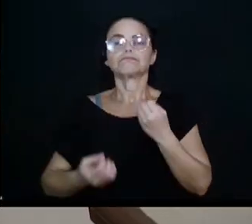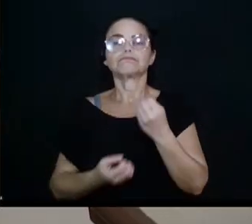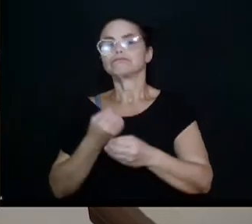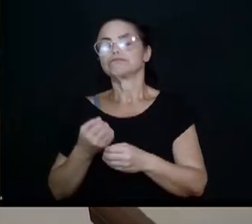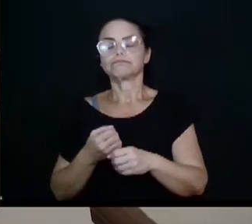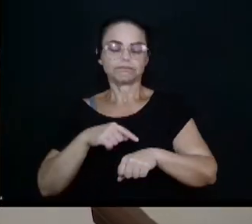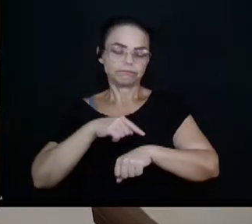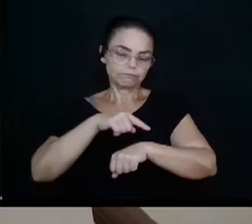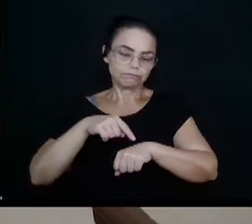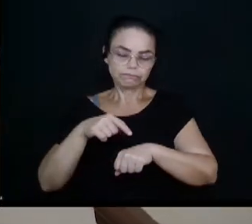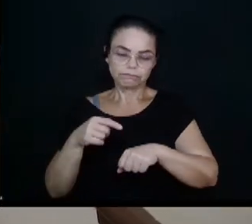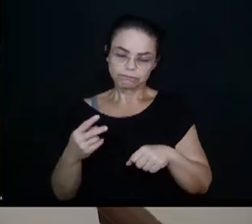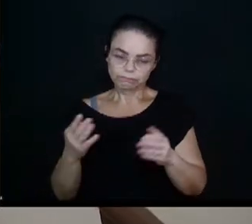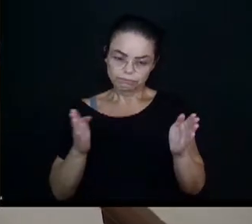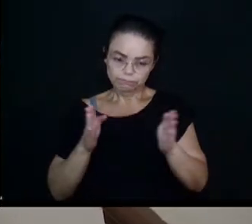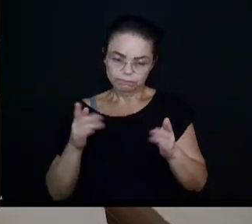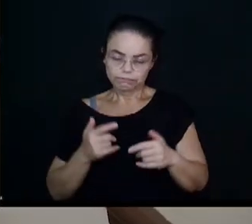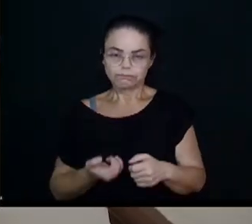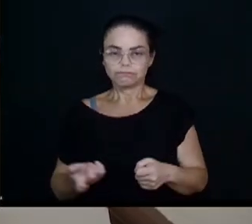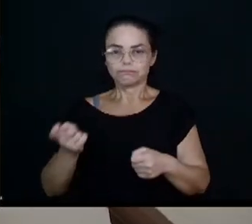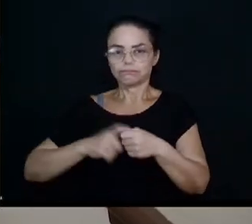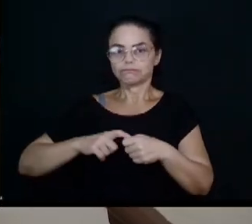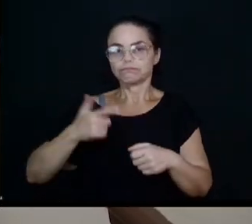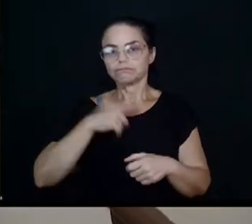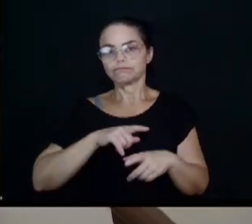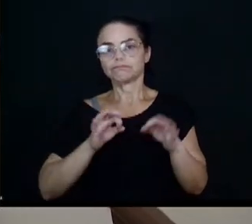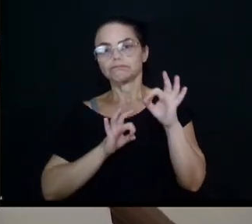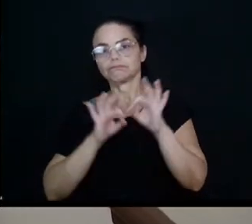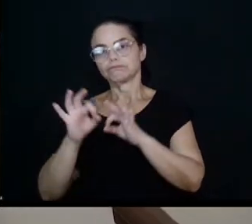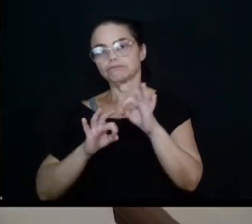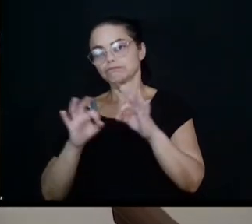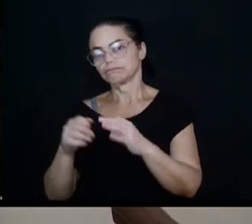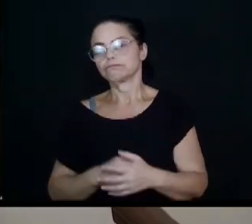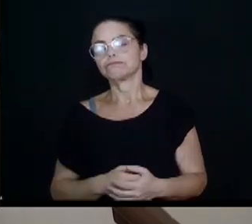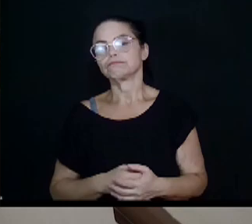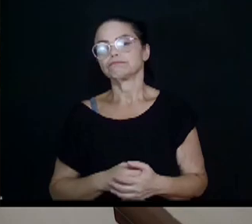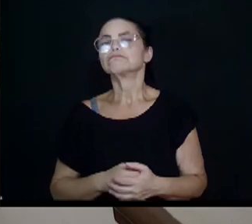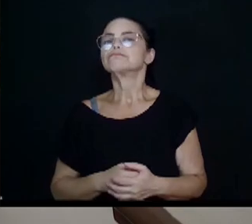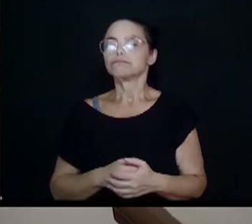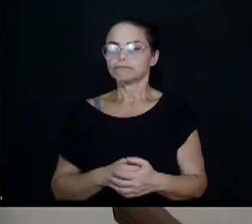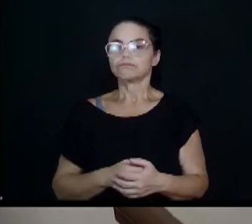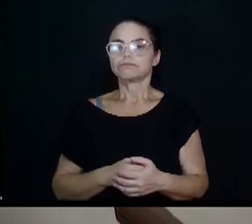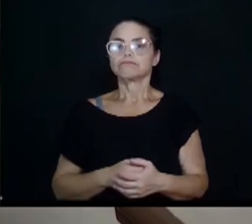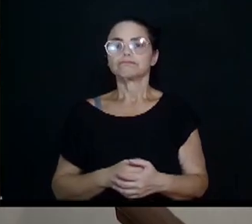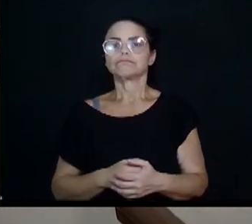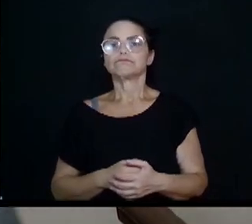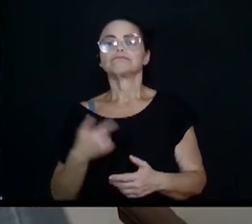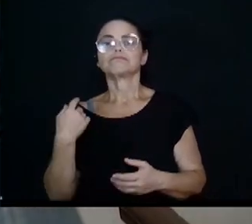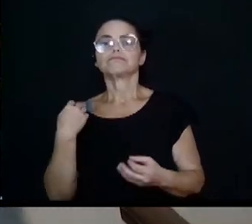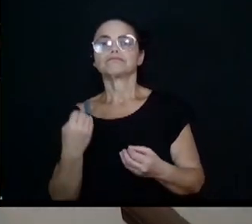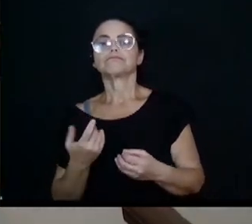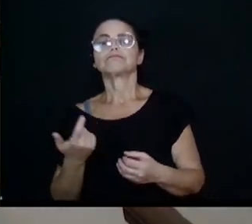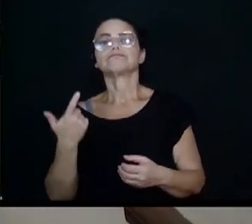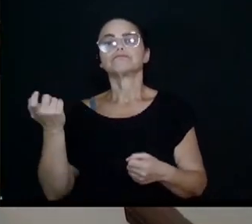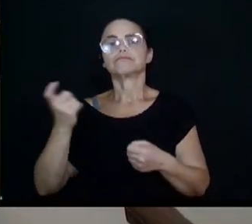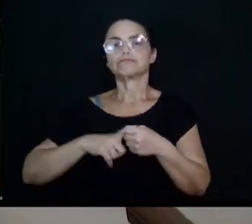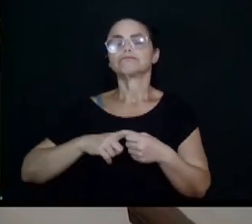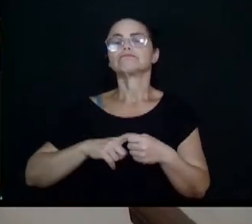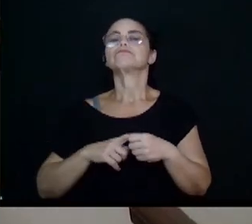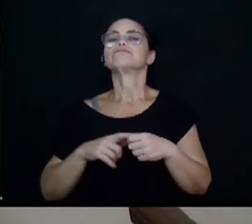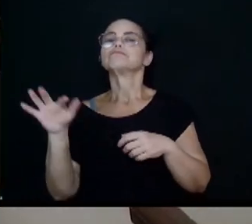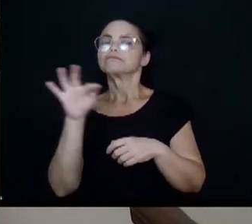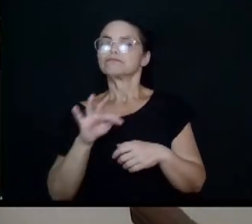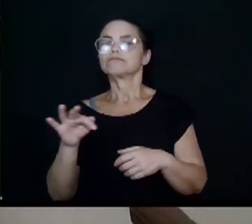lá? Né? Então se organize com relação a essa logística para você chegar na instituição de ensino com um pouco